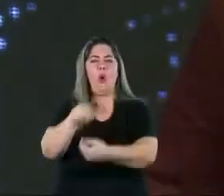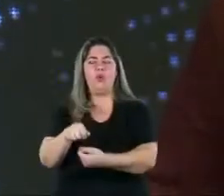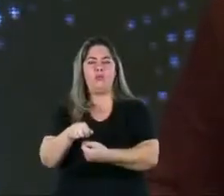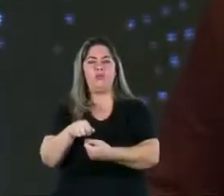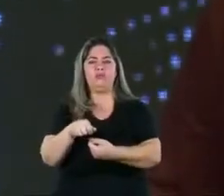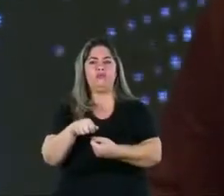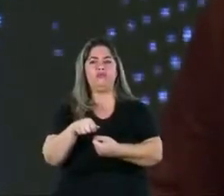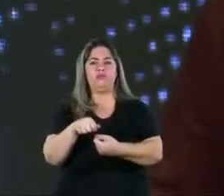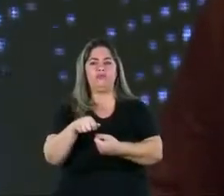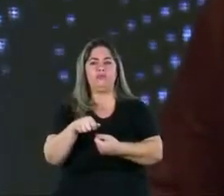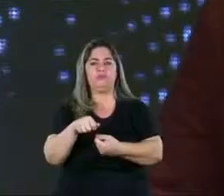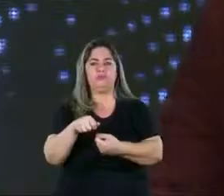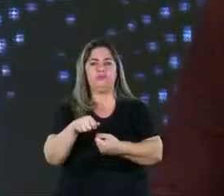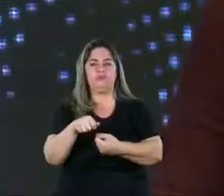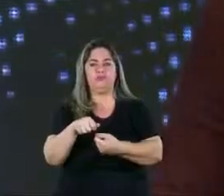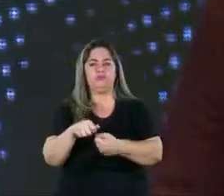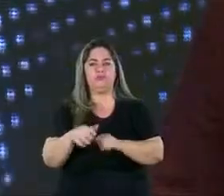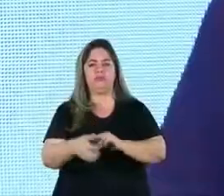escolhida. Não